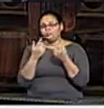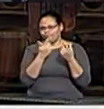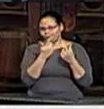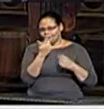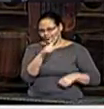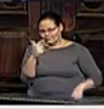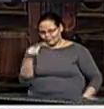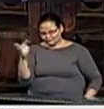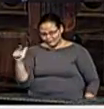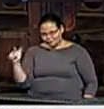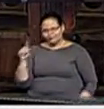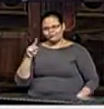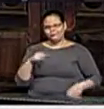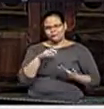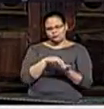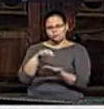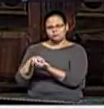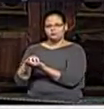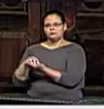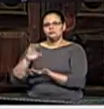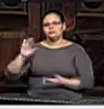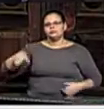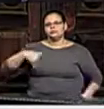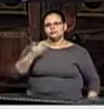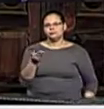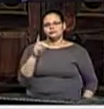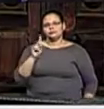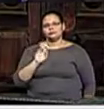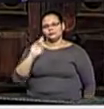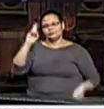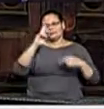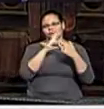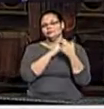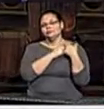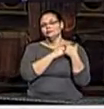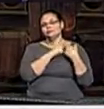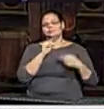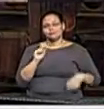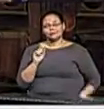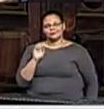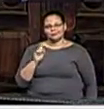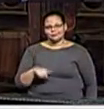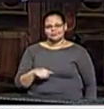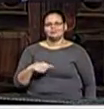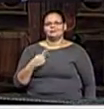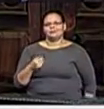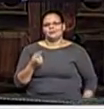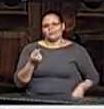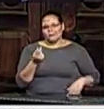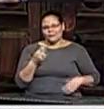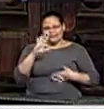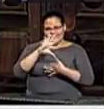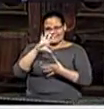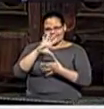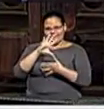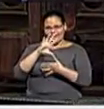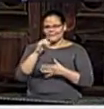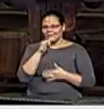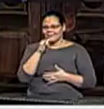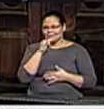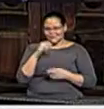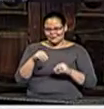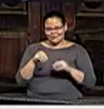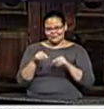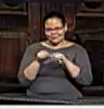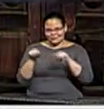lá fora. O ITERJ é responsável exatamente pela cartografia, pela demarcação das